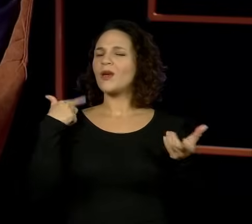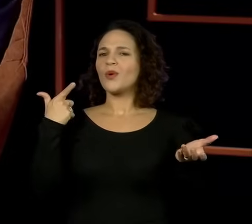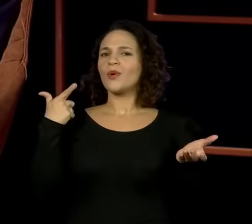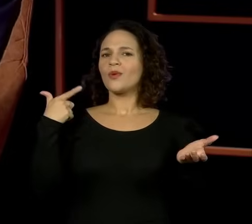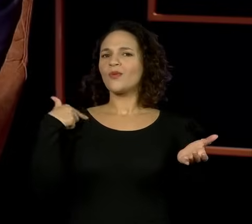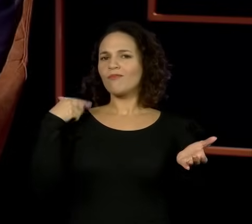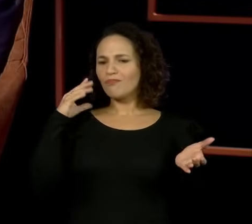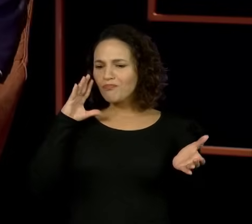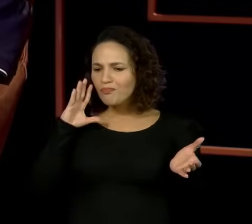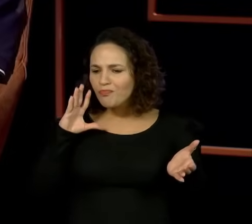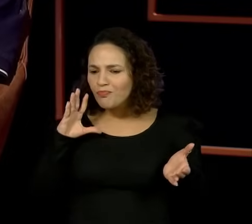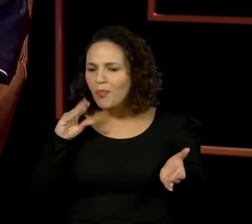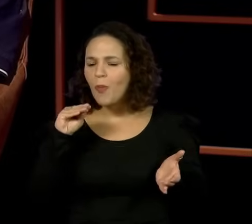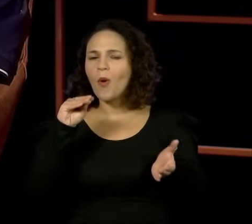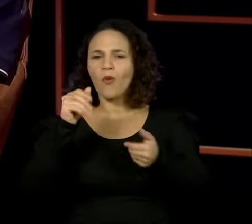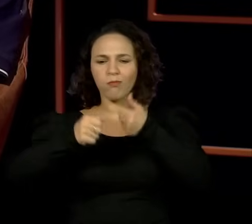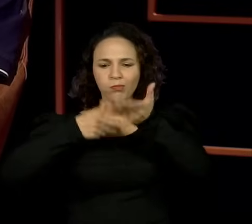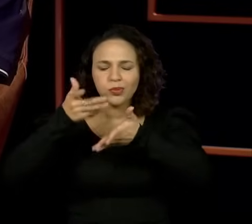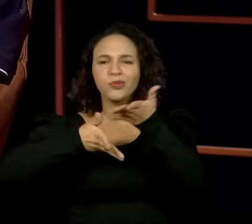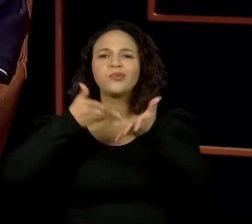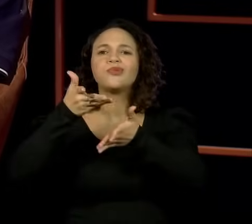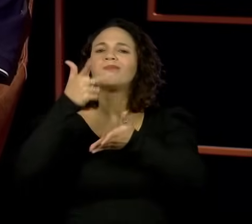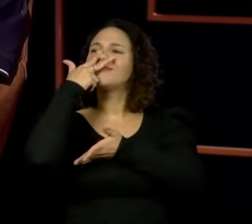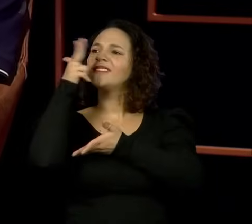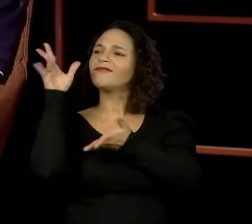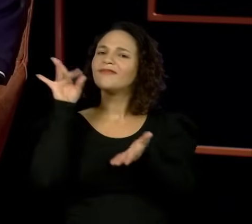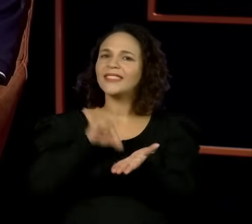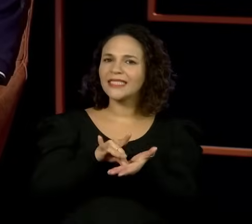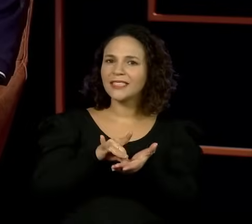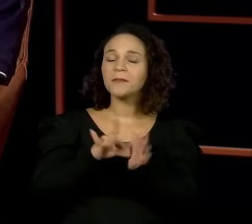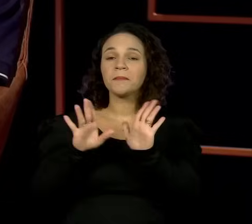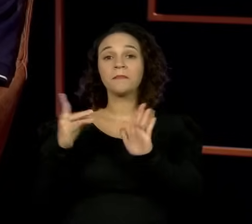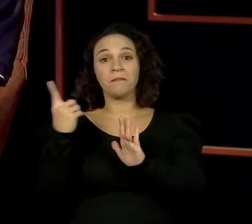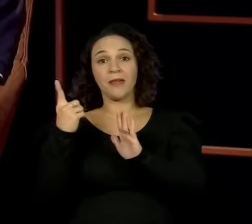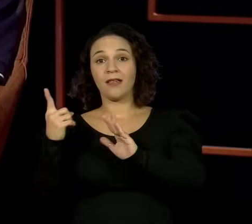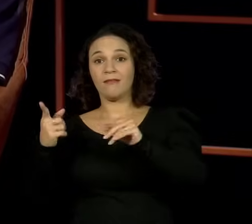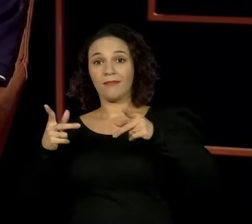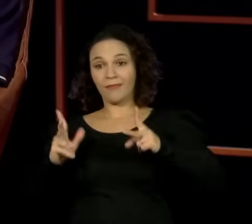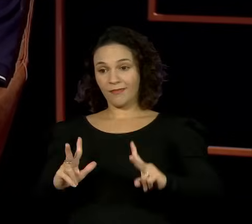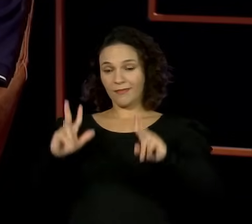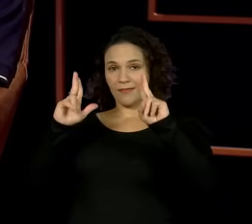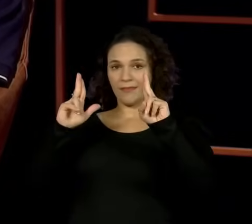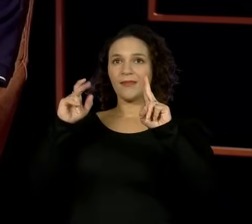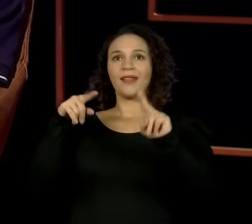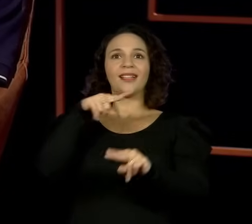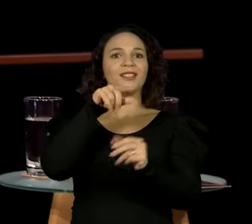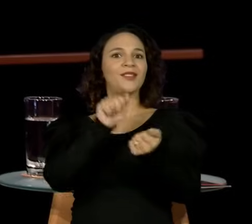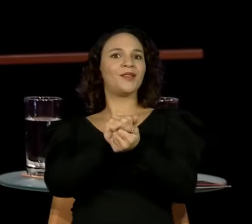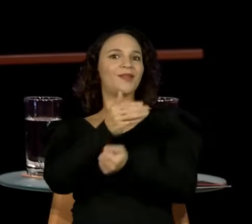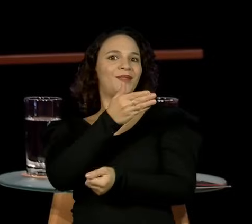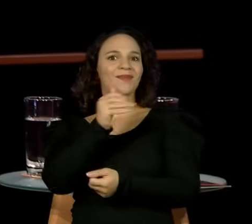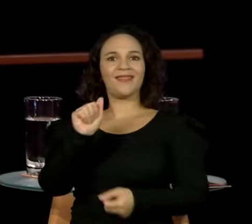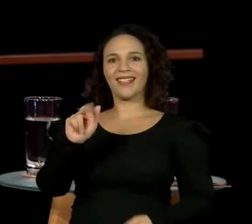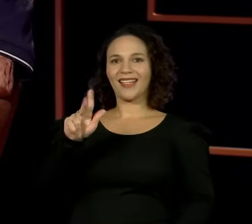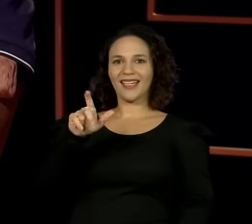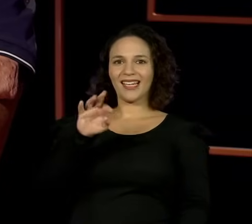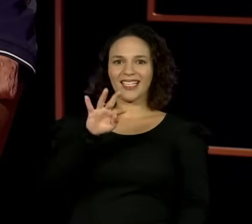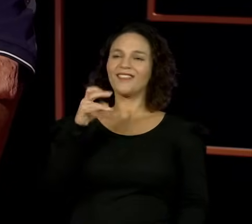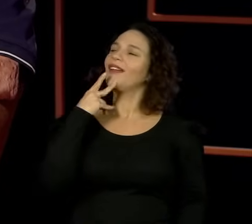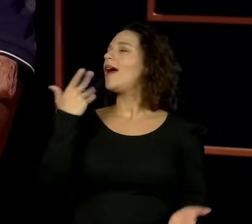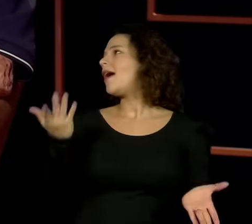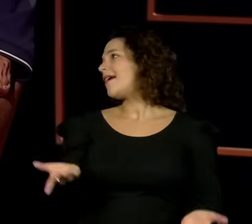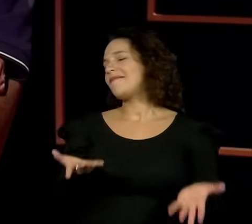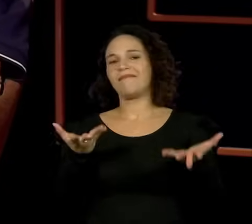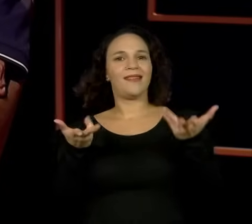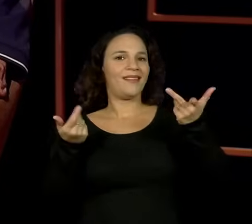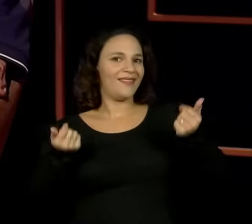talvez fosse verdade. E aí ele falou assim, a primeira cena que você vai gravar é com Arlete Montenegro. Falei, ai, que